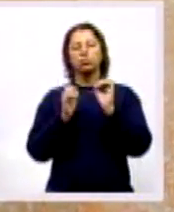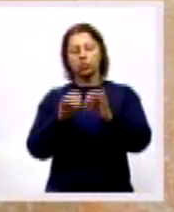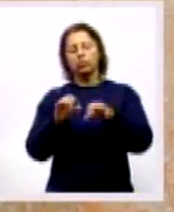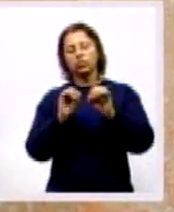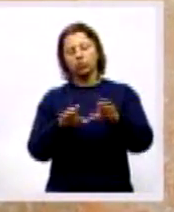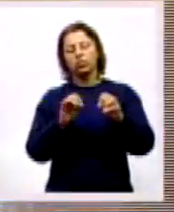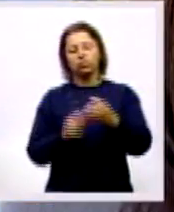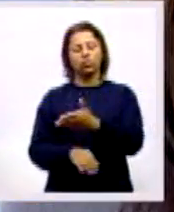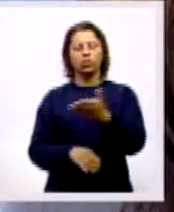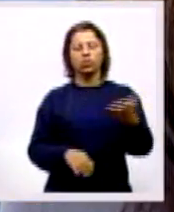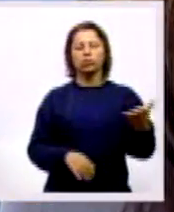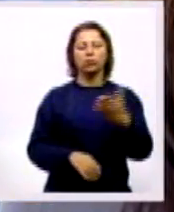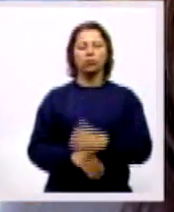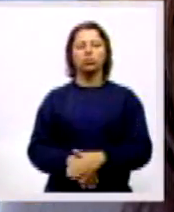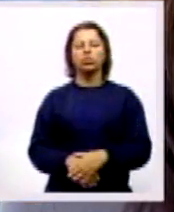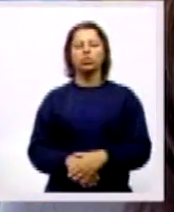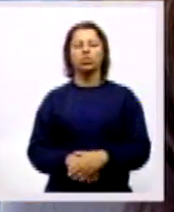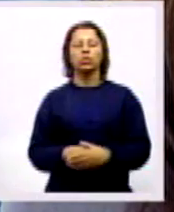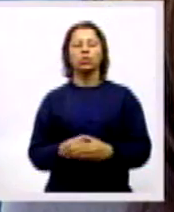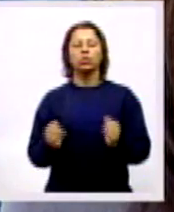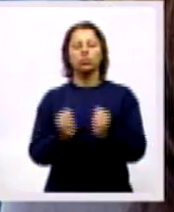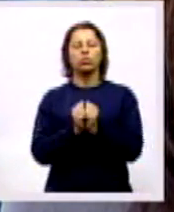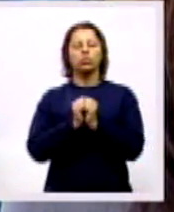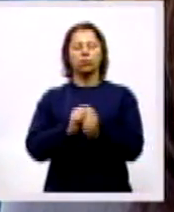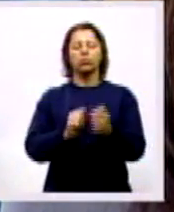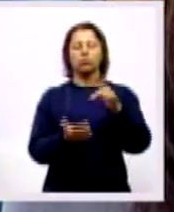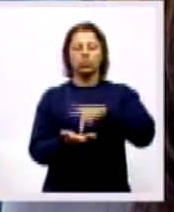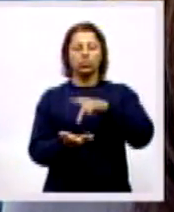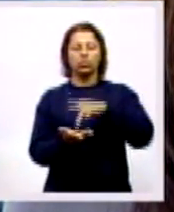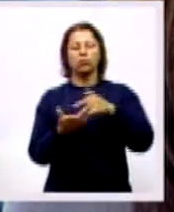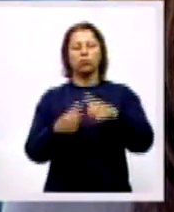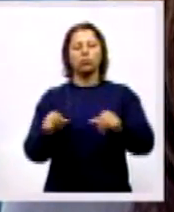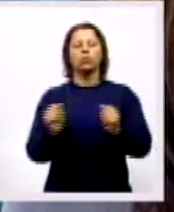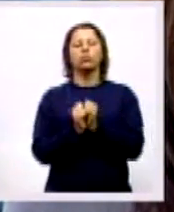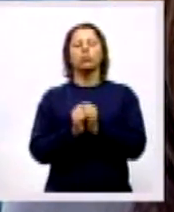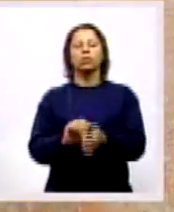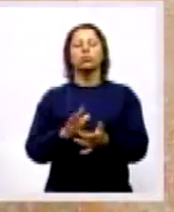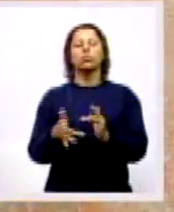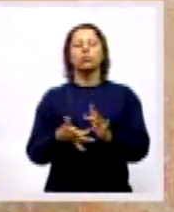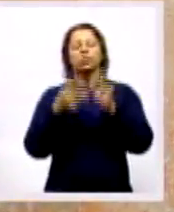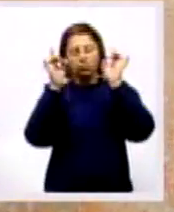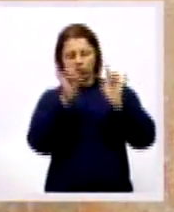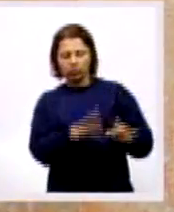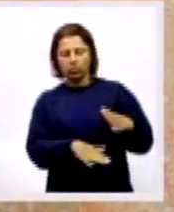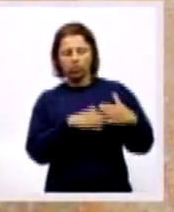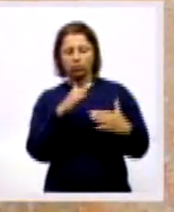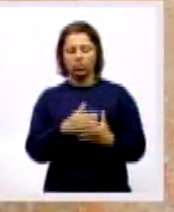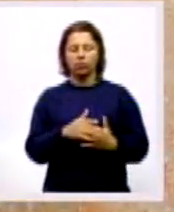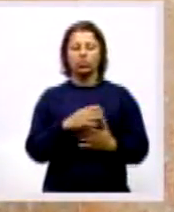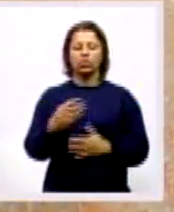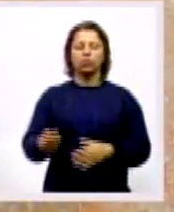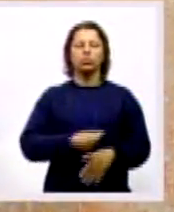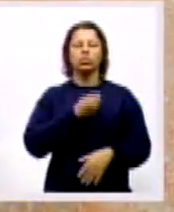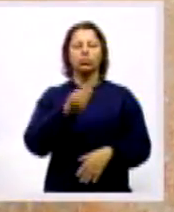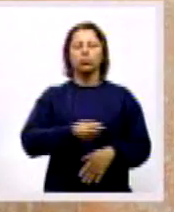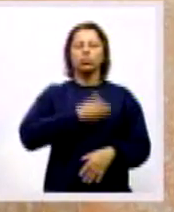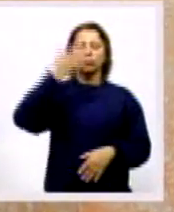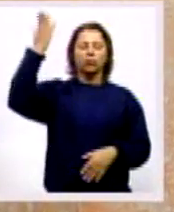ensinado, de conformidade com a verdade que está em Jesus, renunciando à vossa existência